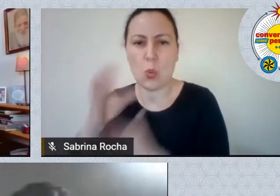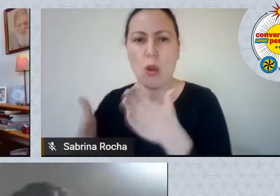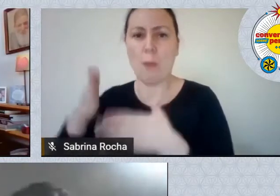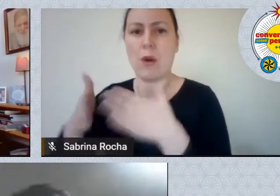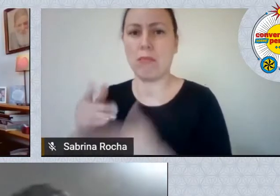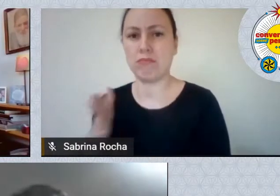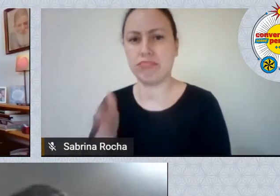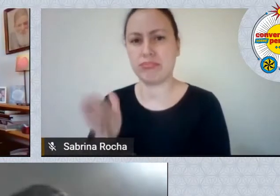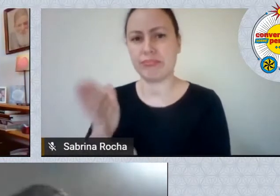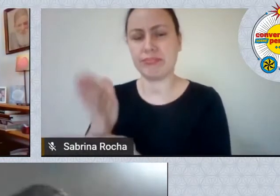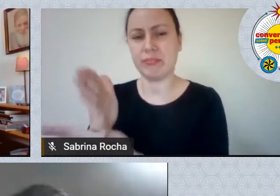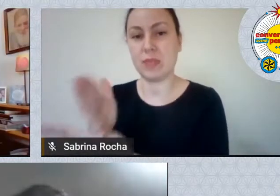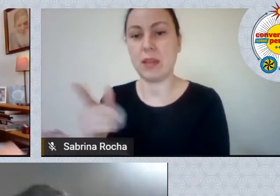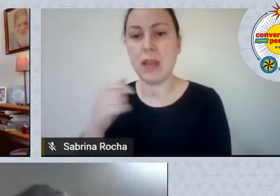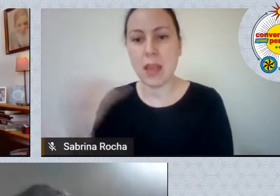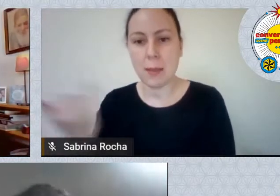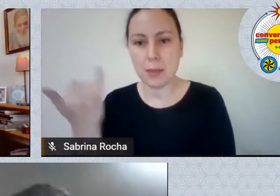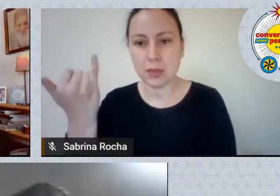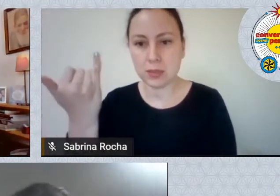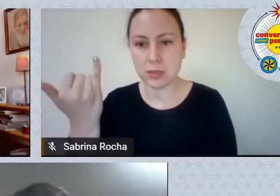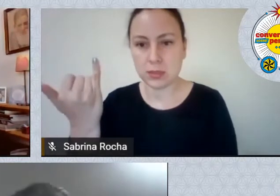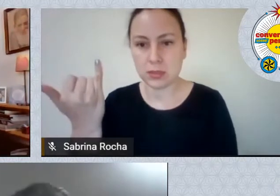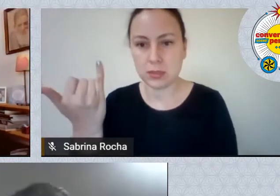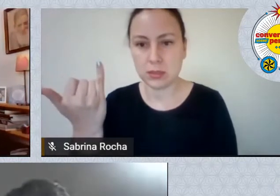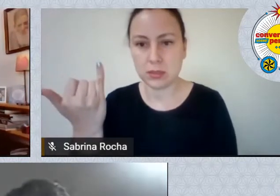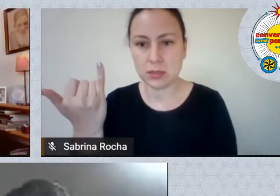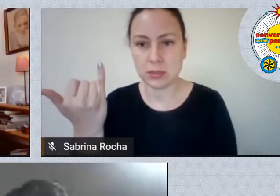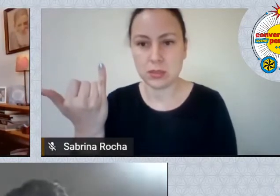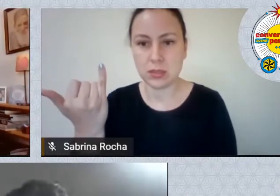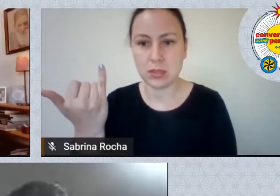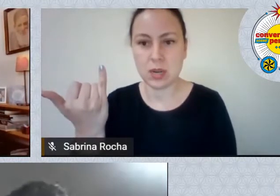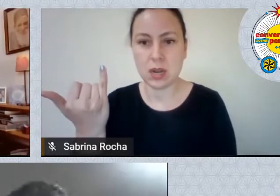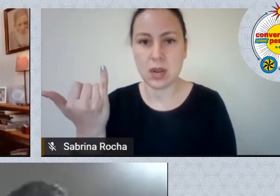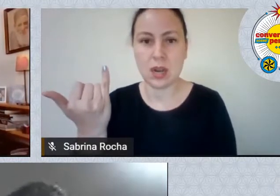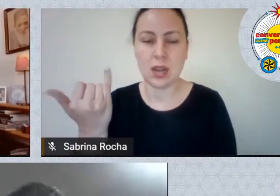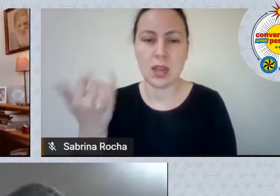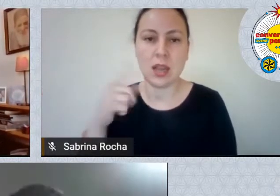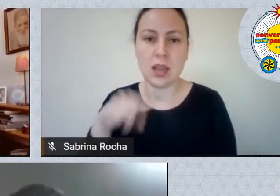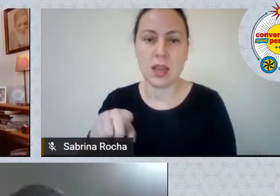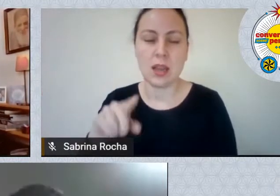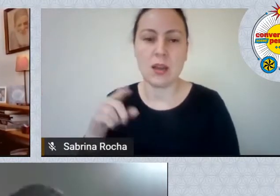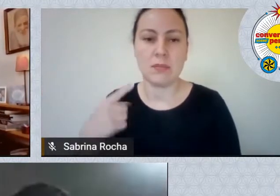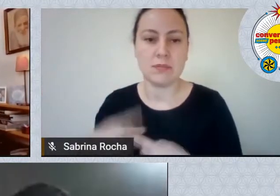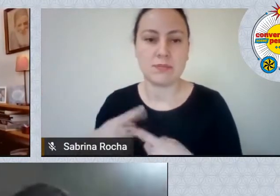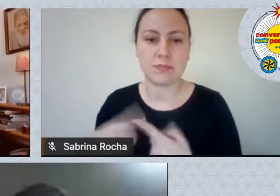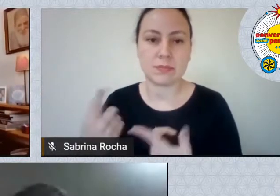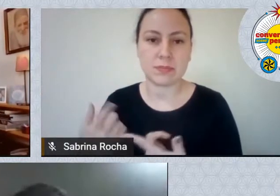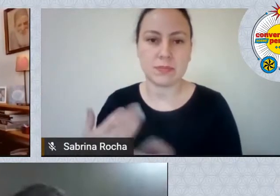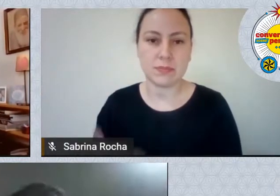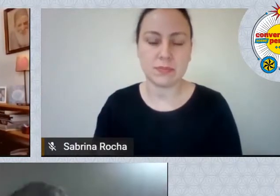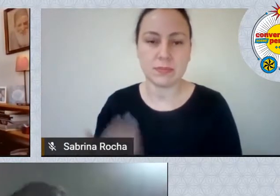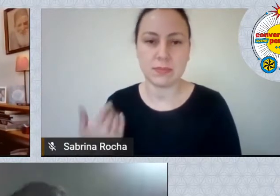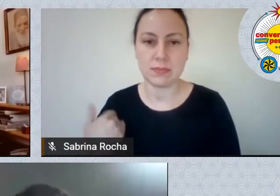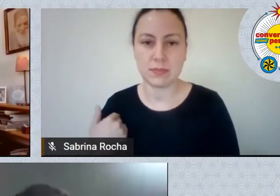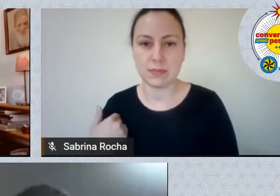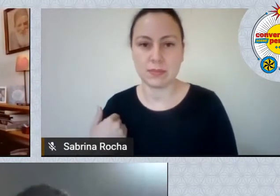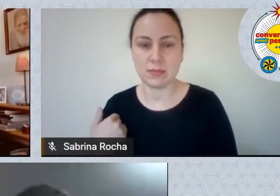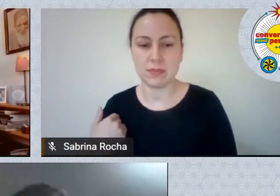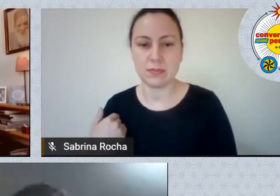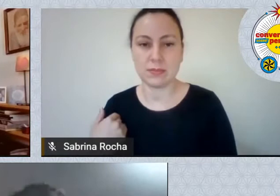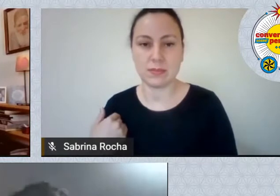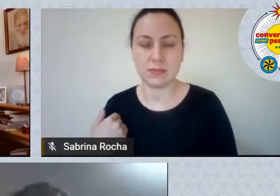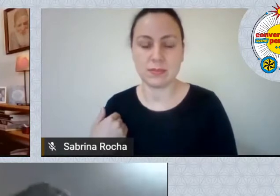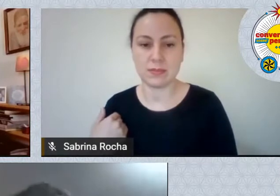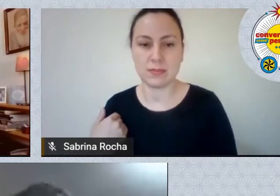ele é importante porque enquanto no automático você está fazendo isso, no backstage, na cena B,